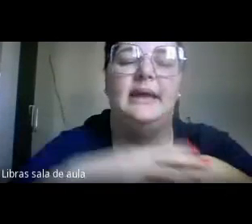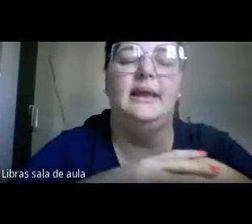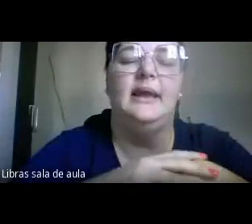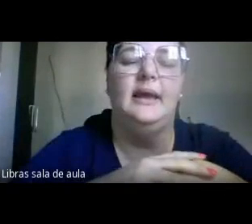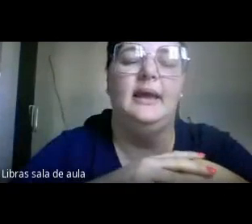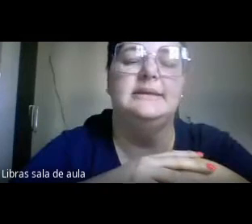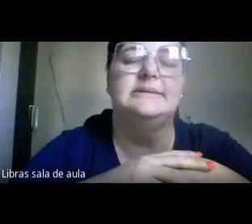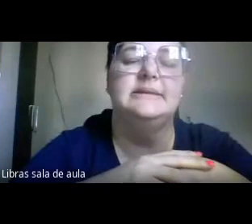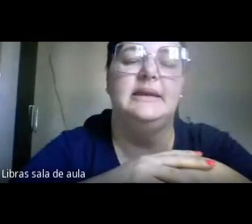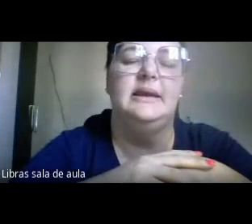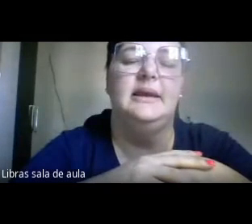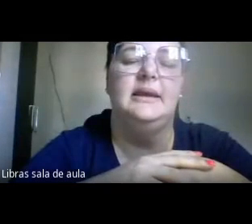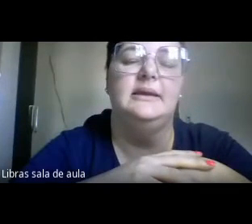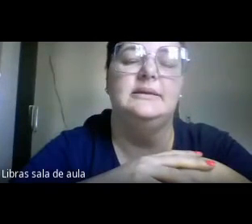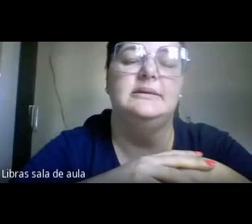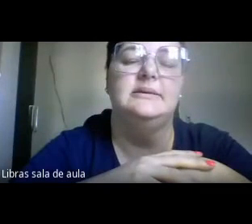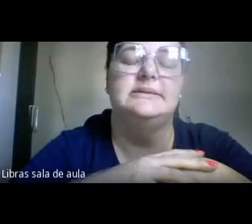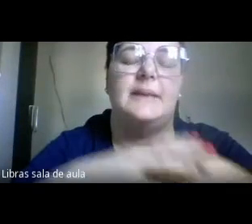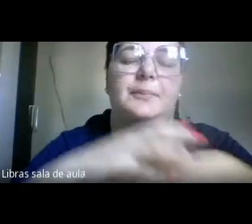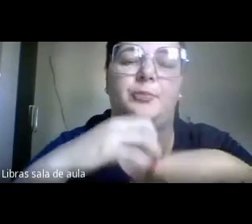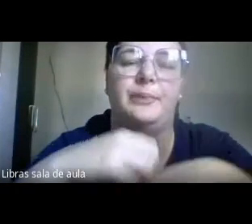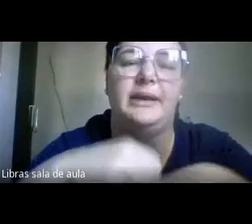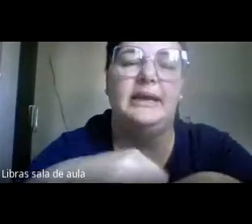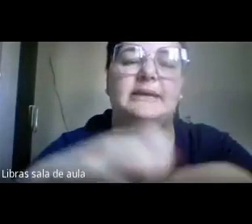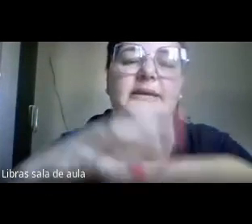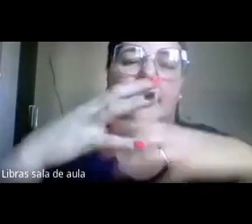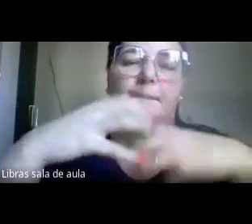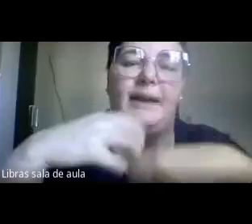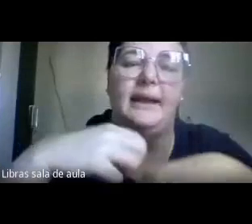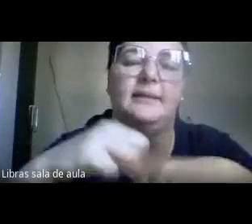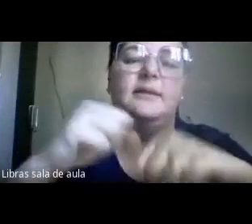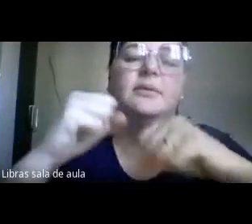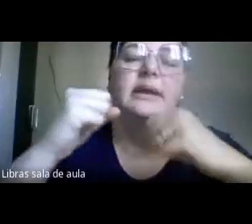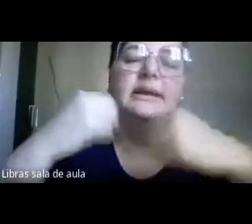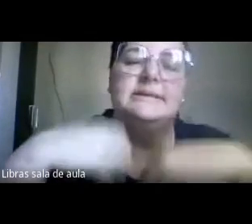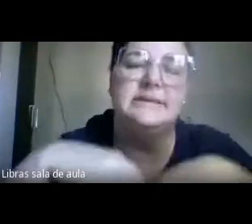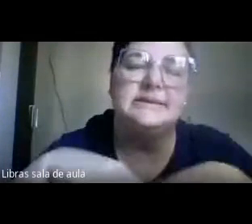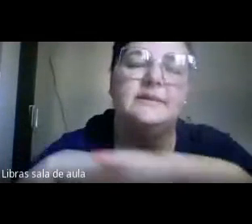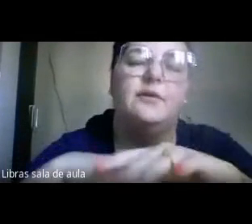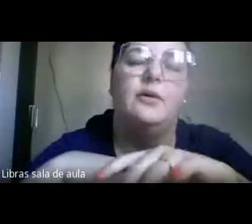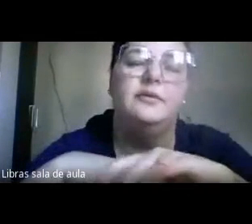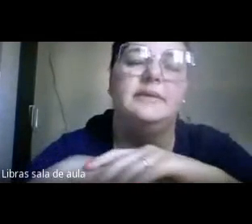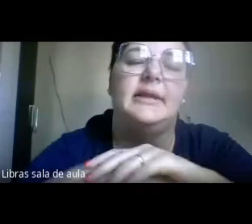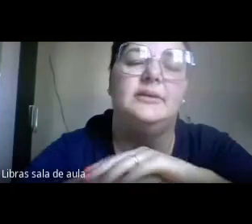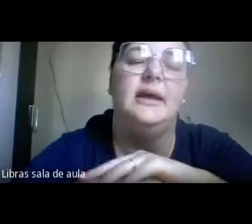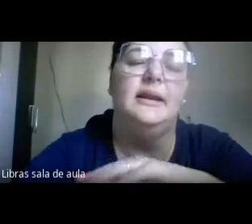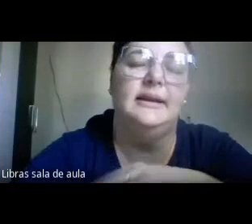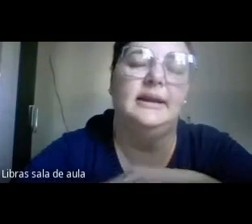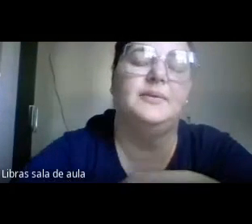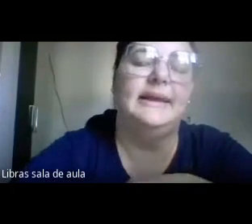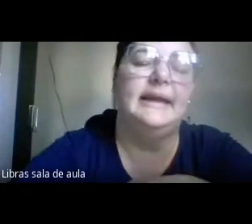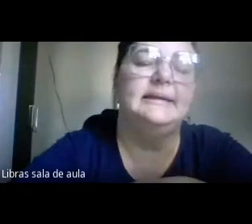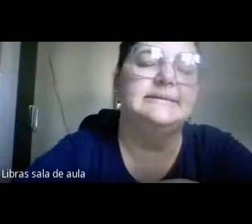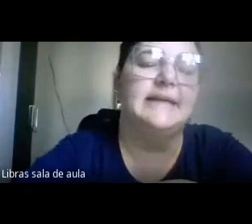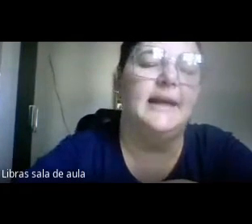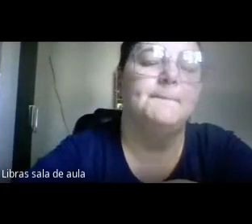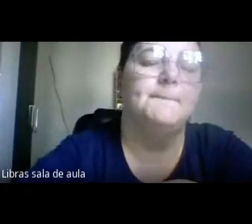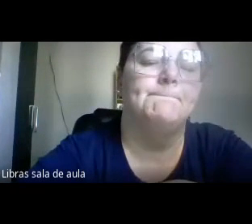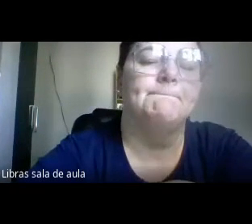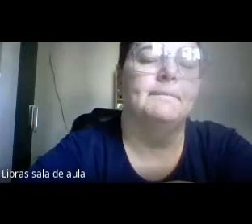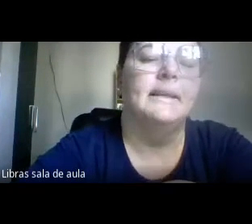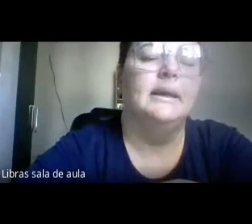com que eles se apropriem, aprendam e se desenvolvam dentro da língua deles,